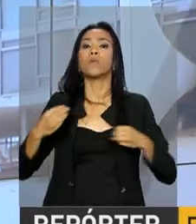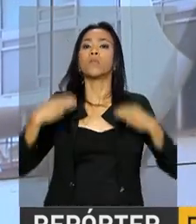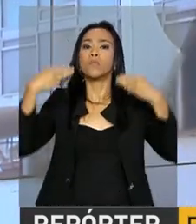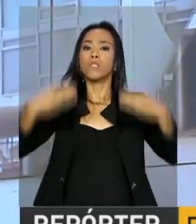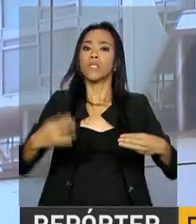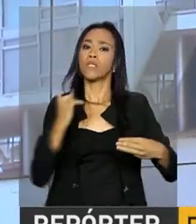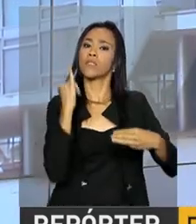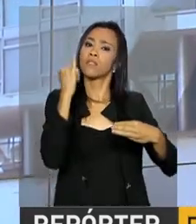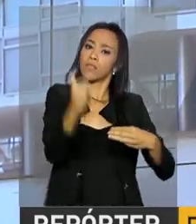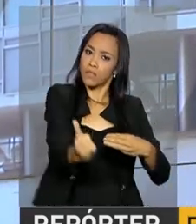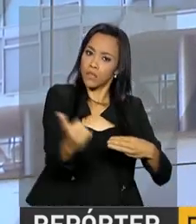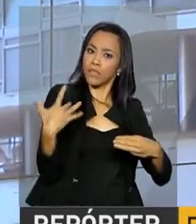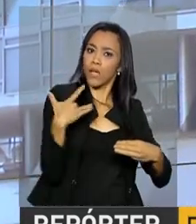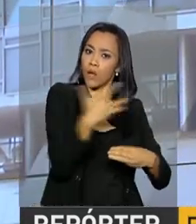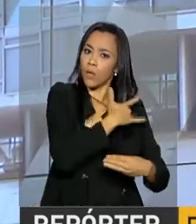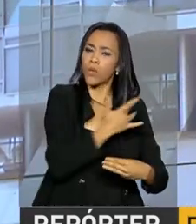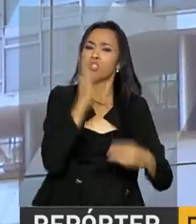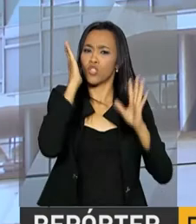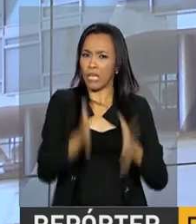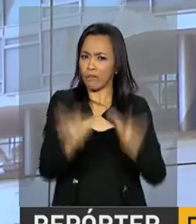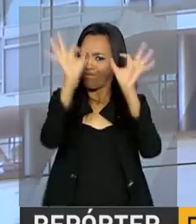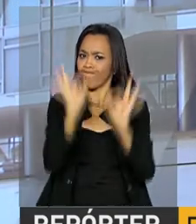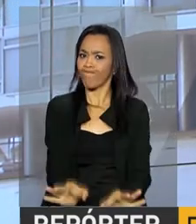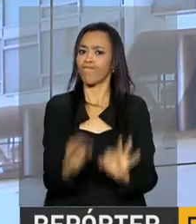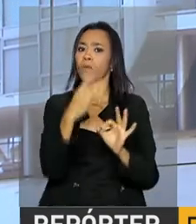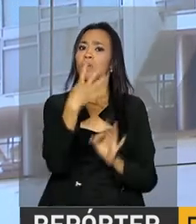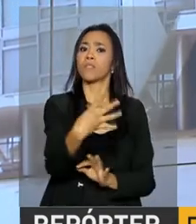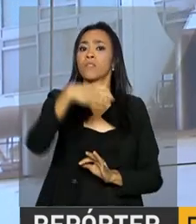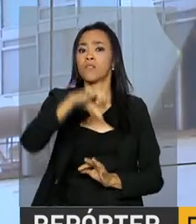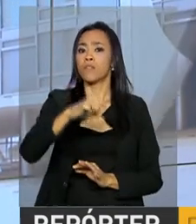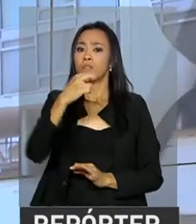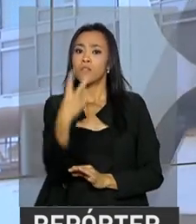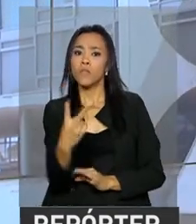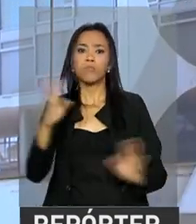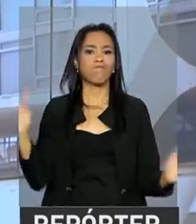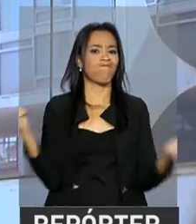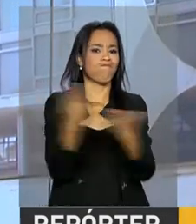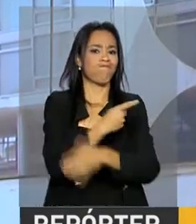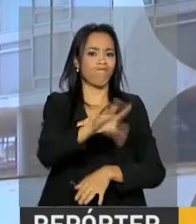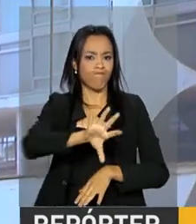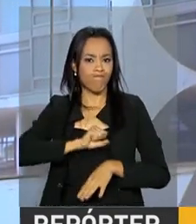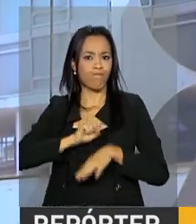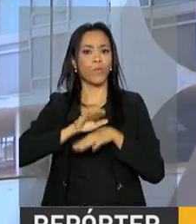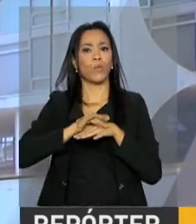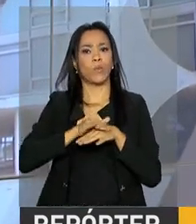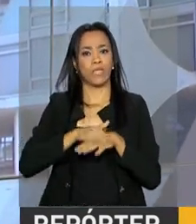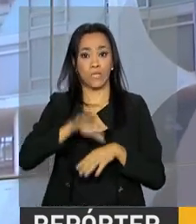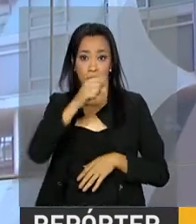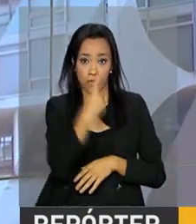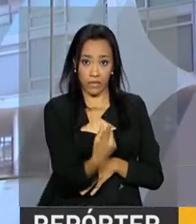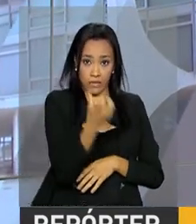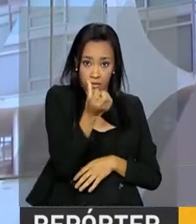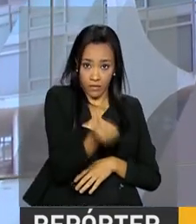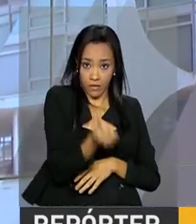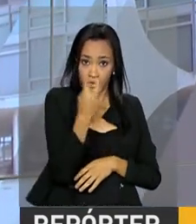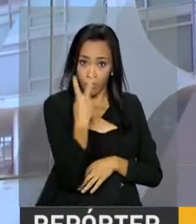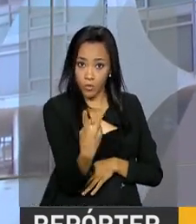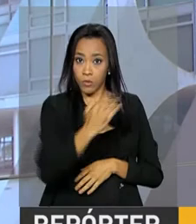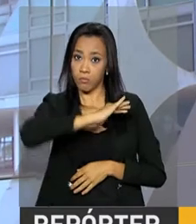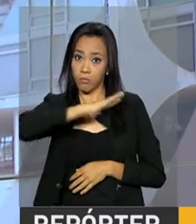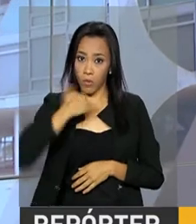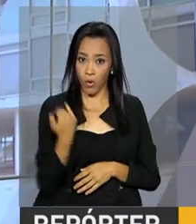confirmados 492 casos da doença com 162 mortes